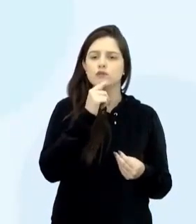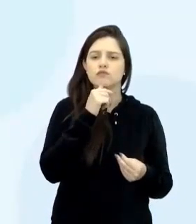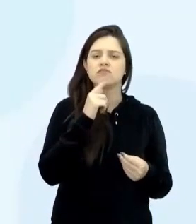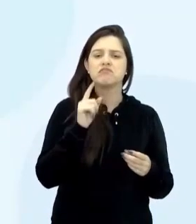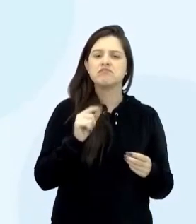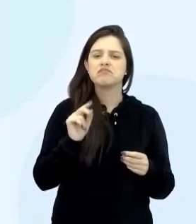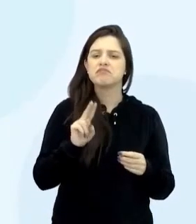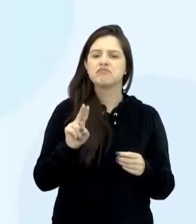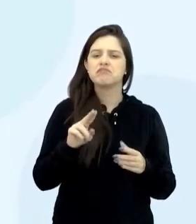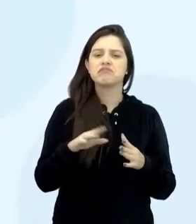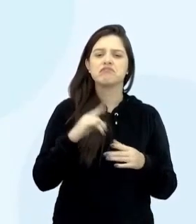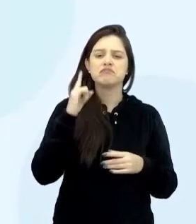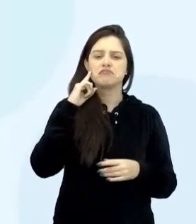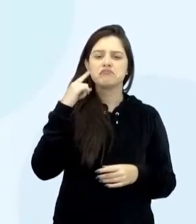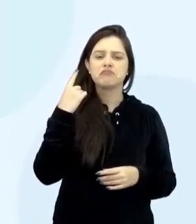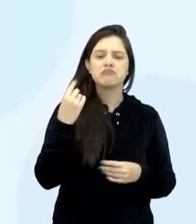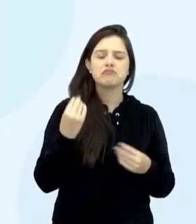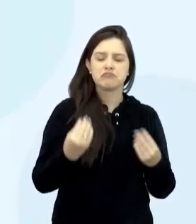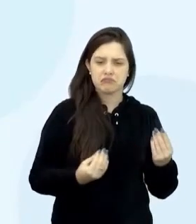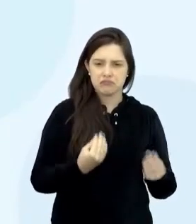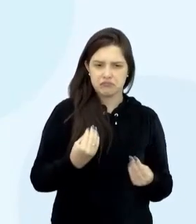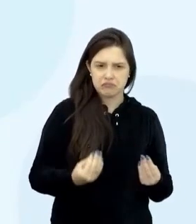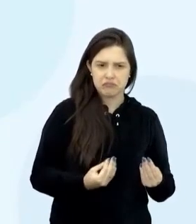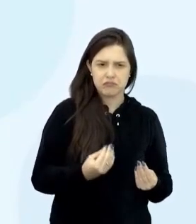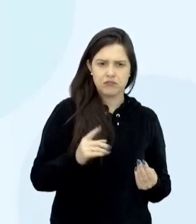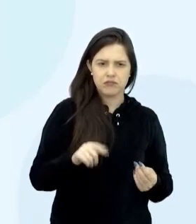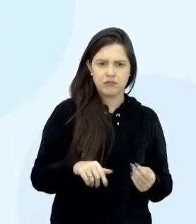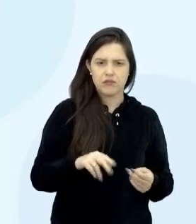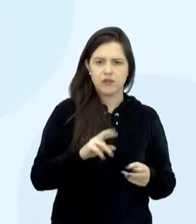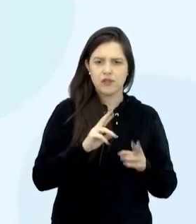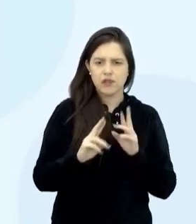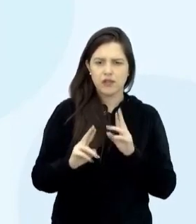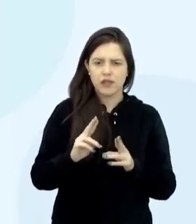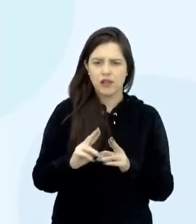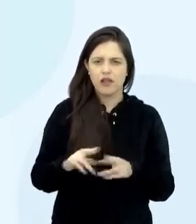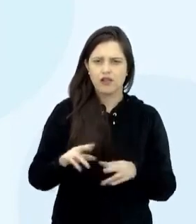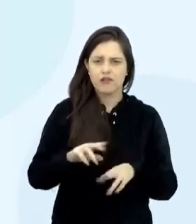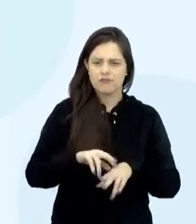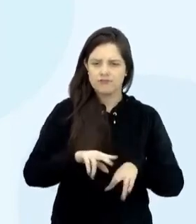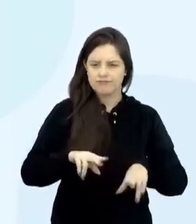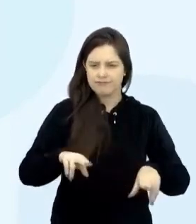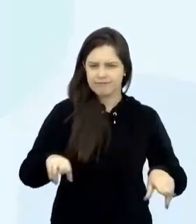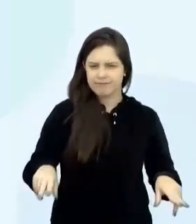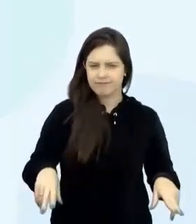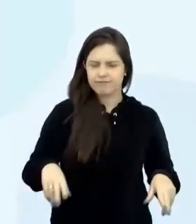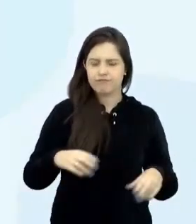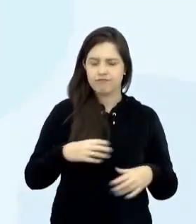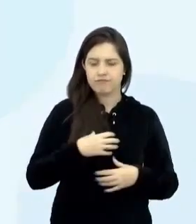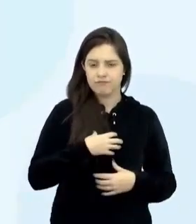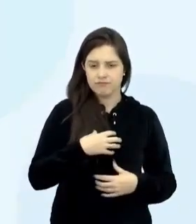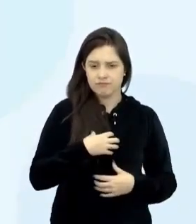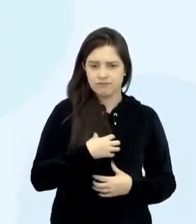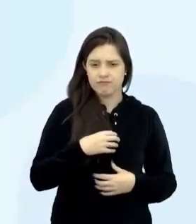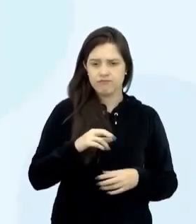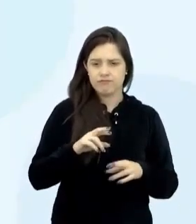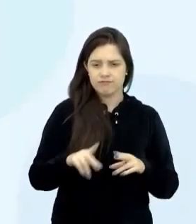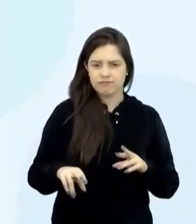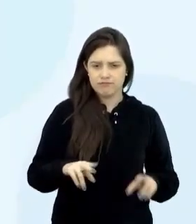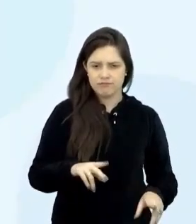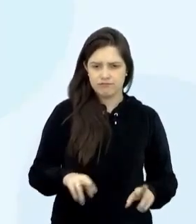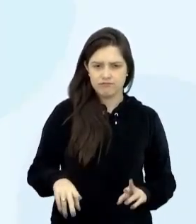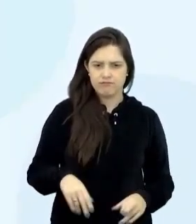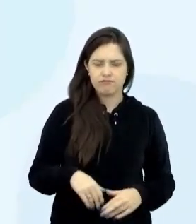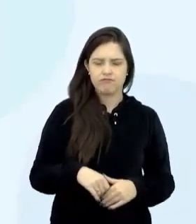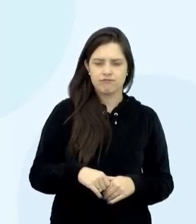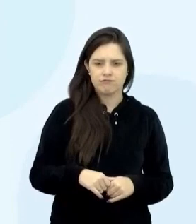cotidiano, certo? Então, a água que a gente utiliza no nosso cotidiano pode ter diversas fontes, tá? Ela pode vir de poços artesianos, pode vir